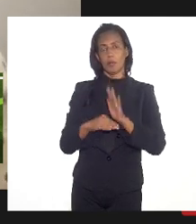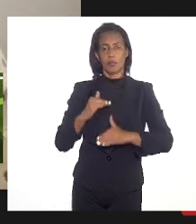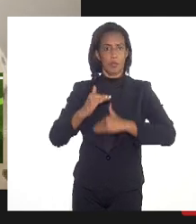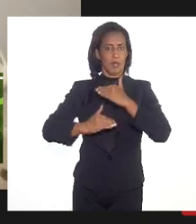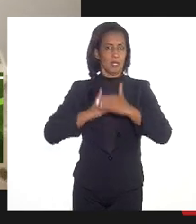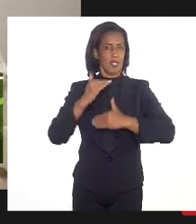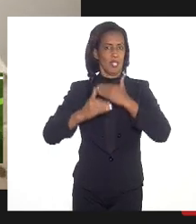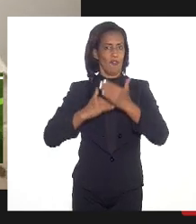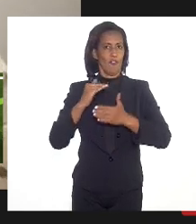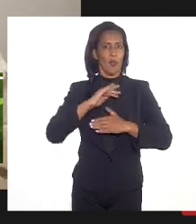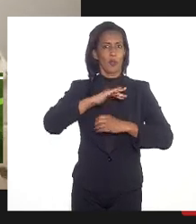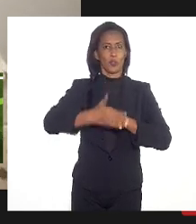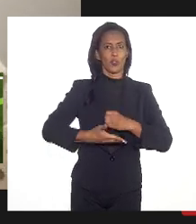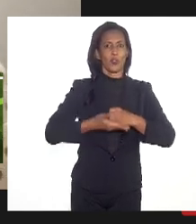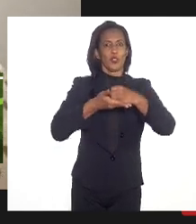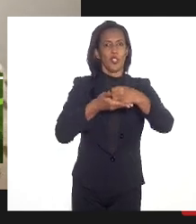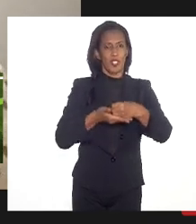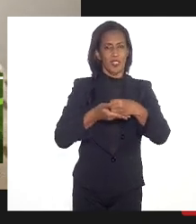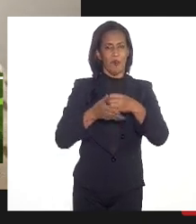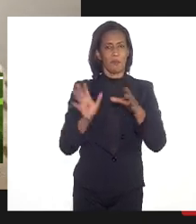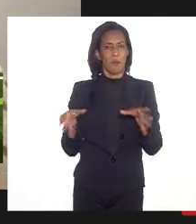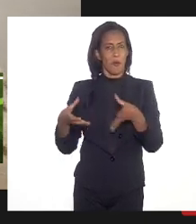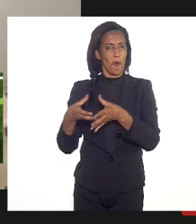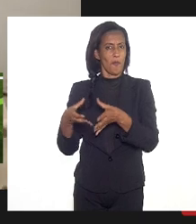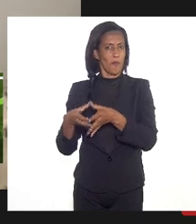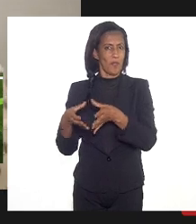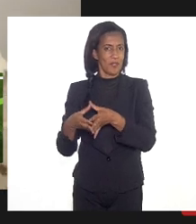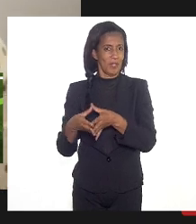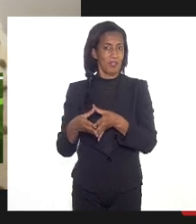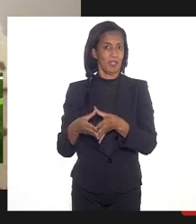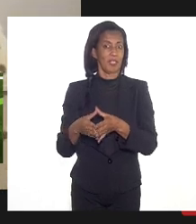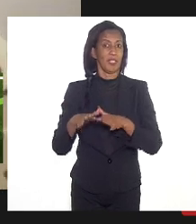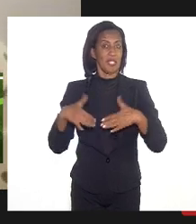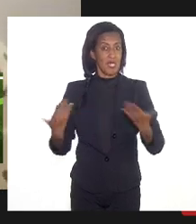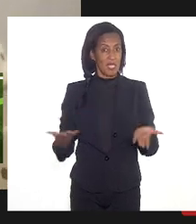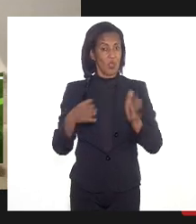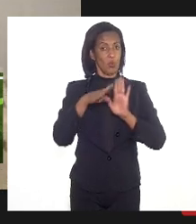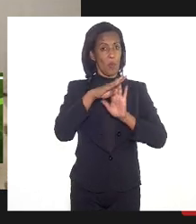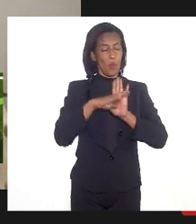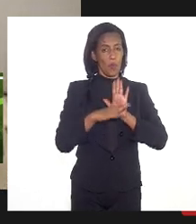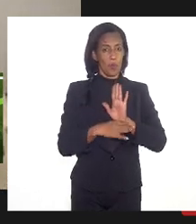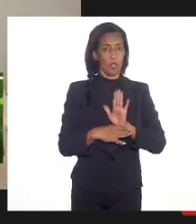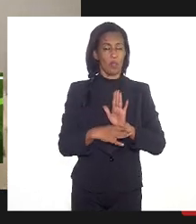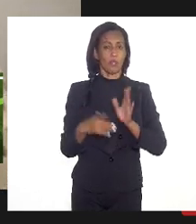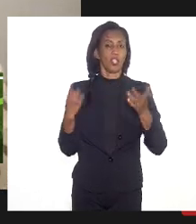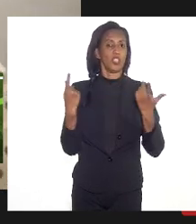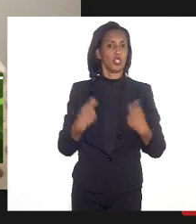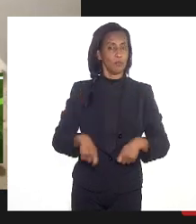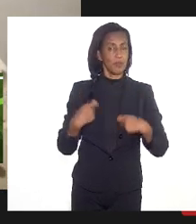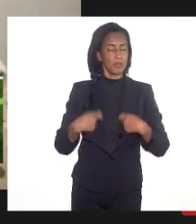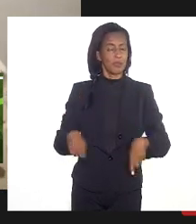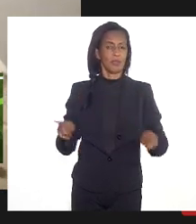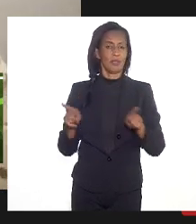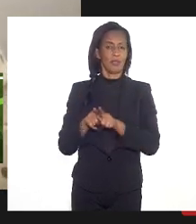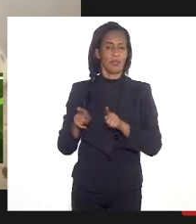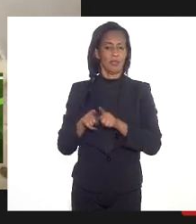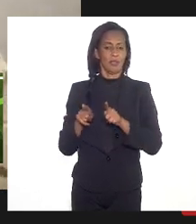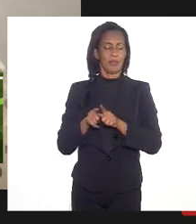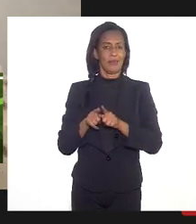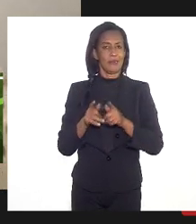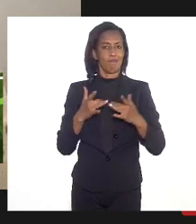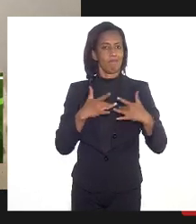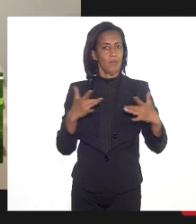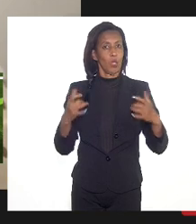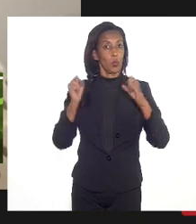desenvolvimento sustentável para as comunidades tradicionais, e sendo um programa, a gente precisa também de sensibilidade